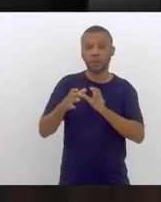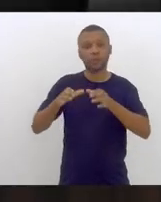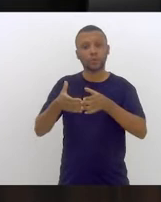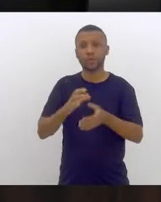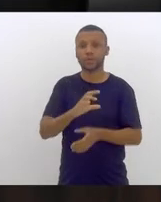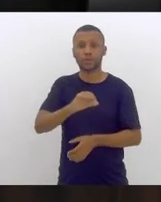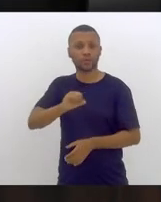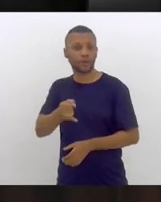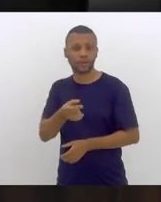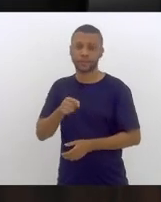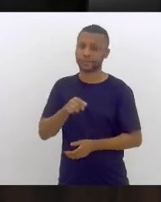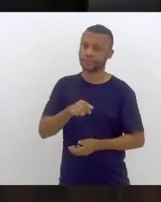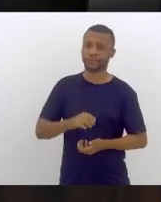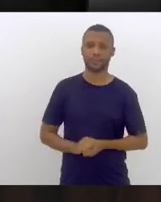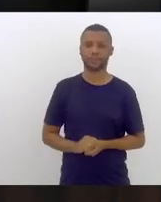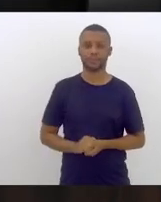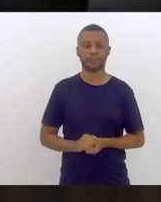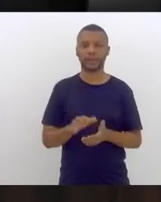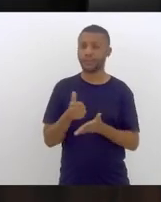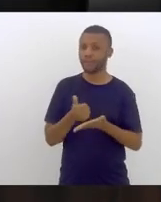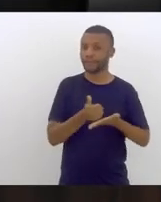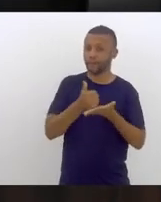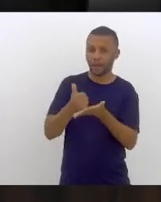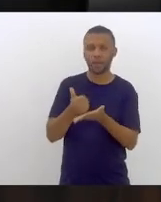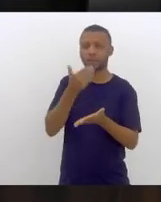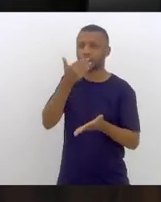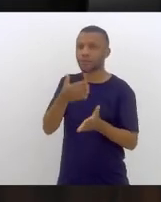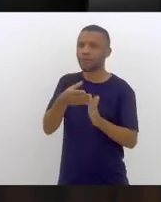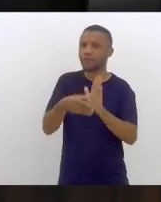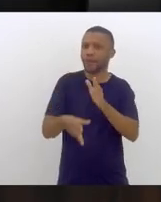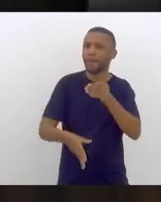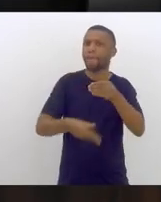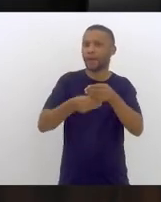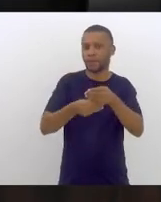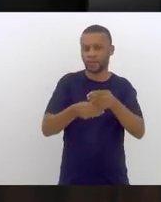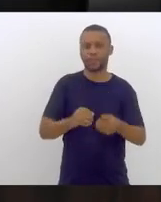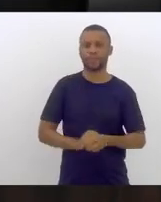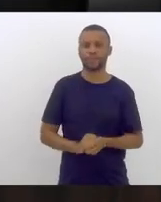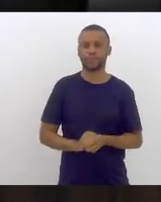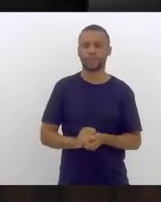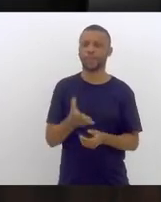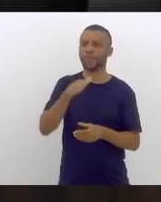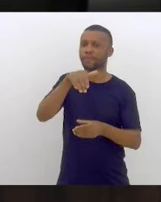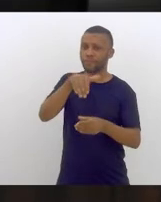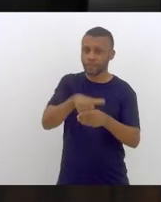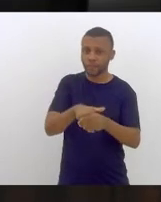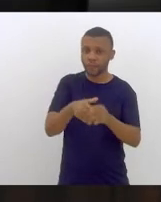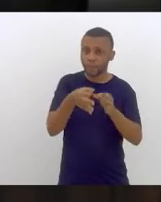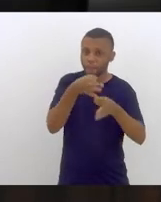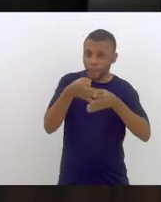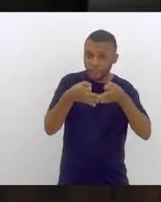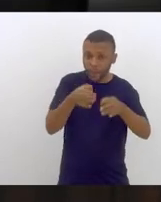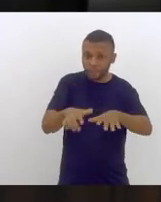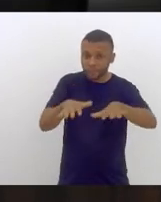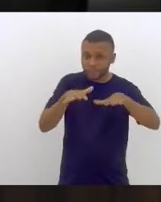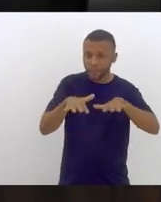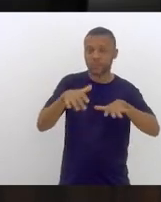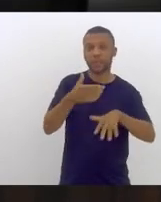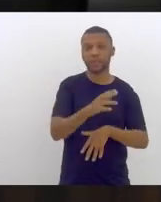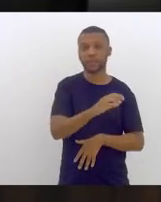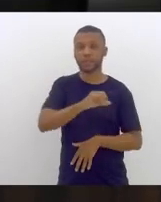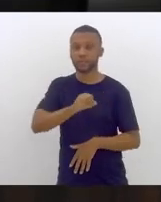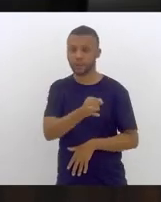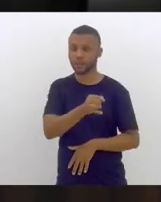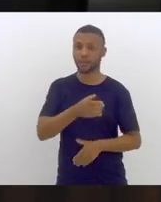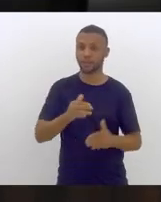Constituição e Justiça. Favorável com emendas. Senhores que aprovam, permaneçam como estão aprovados. Em votação, parecer as emendas de plenário da Comissão de Constituição e